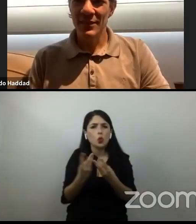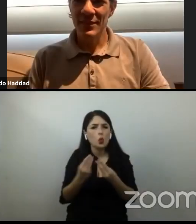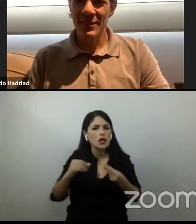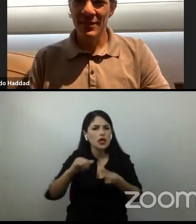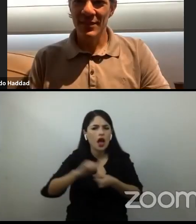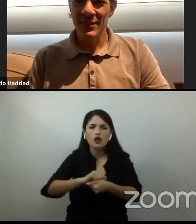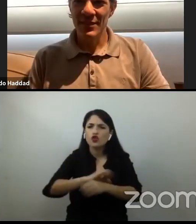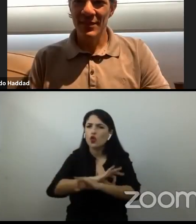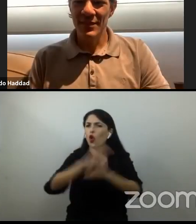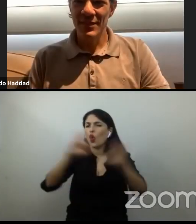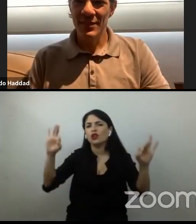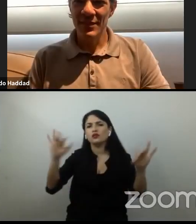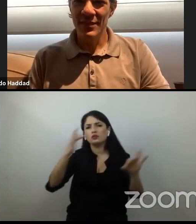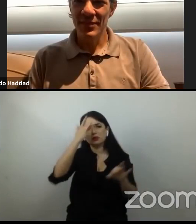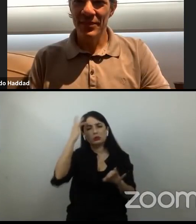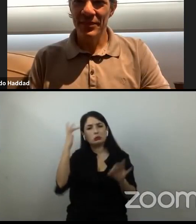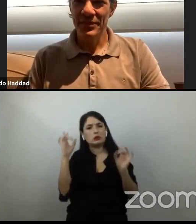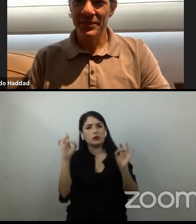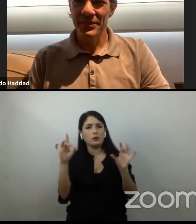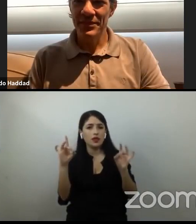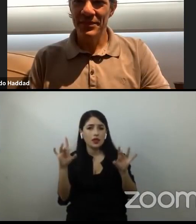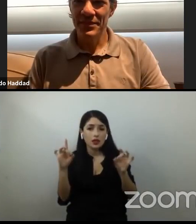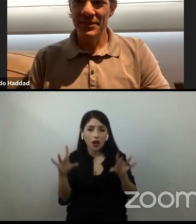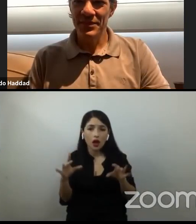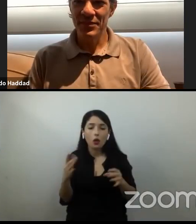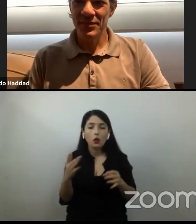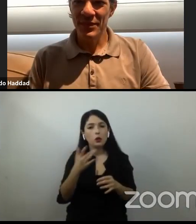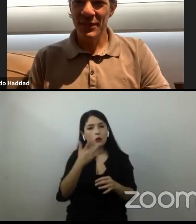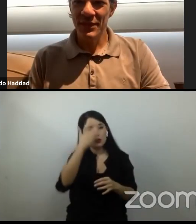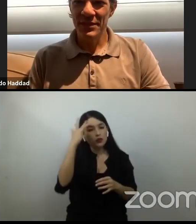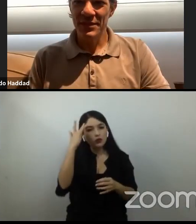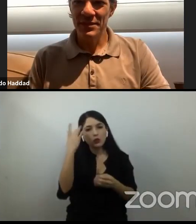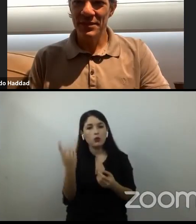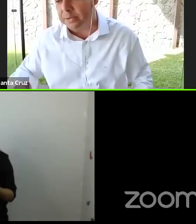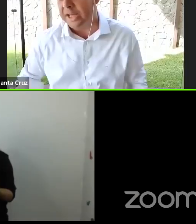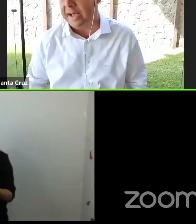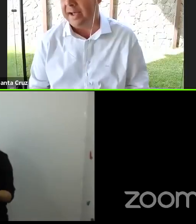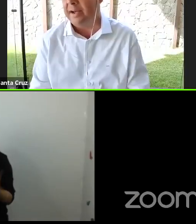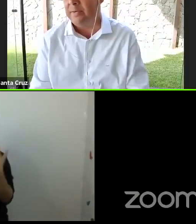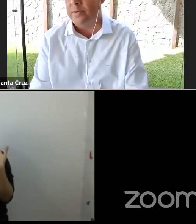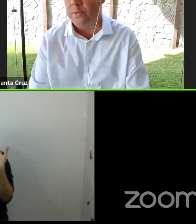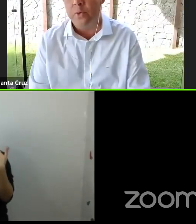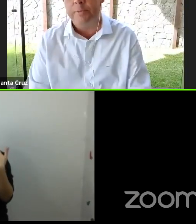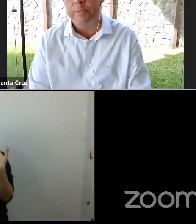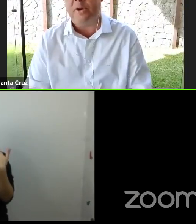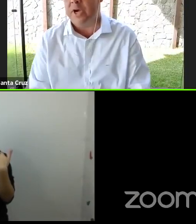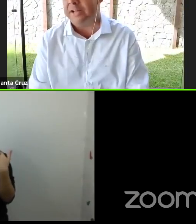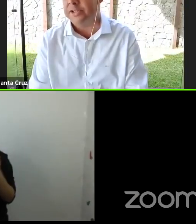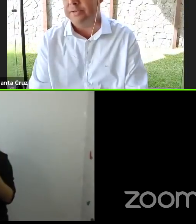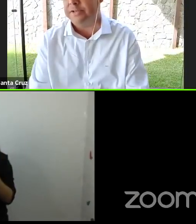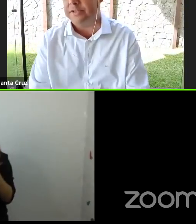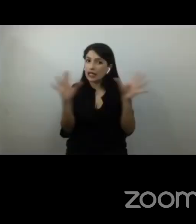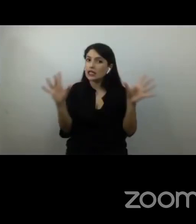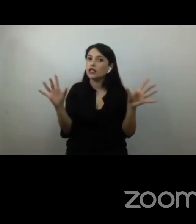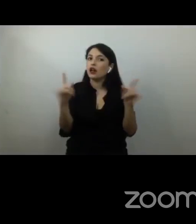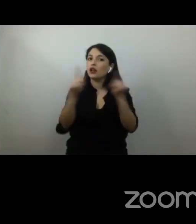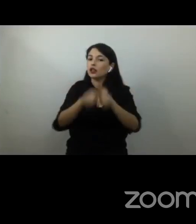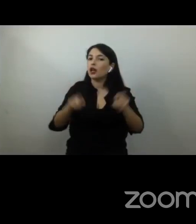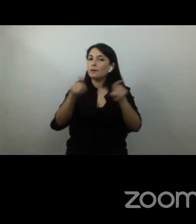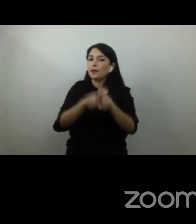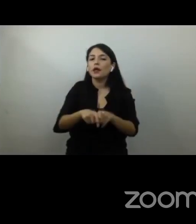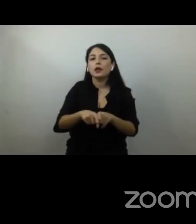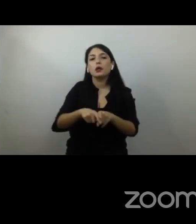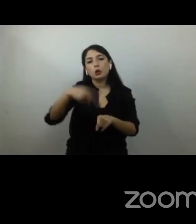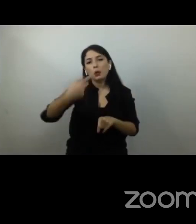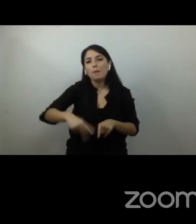tão especiais e tão comprometidas com a democracia e com o Brasil. Quero saudar o grupo Prerrogativas das pessoas do